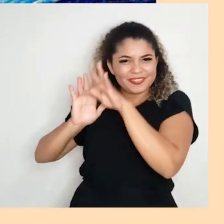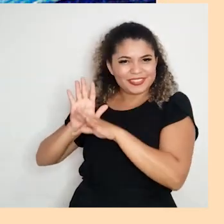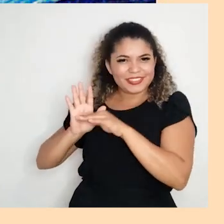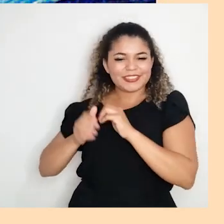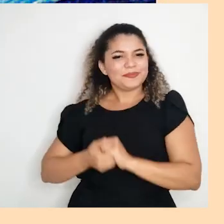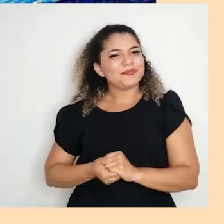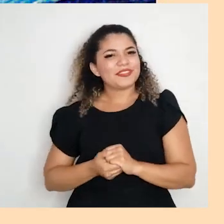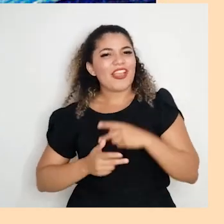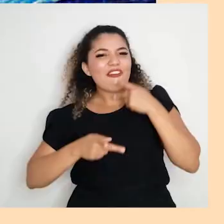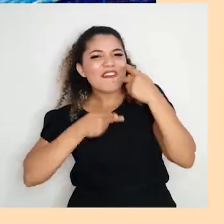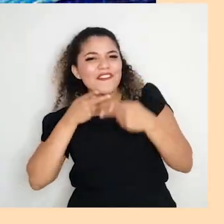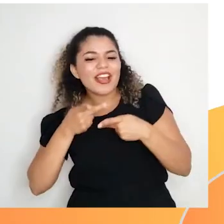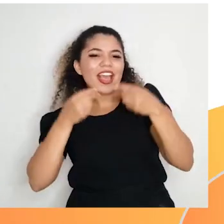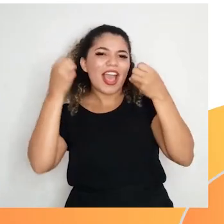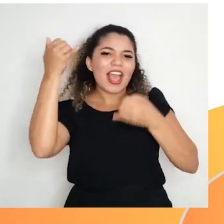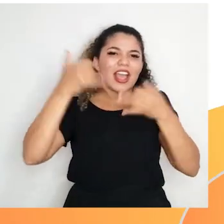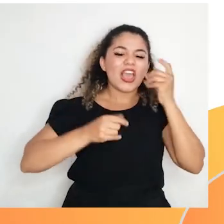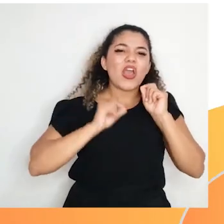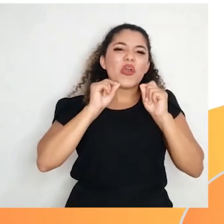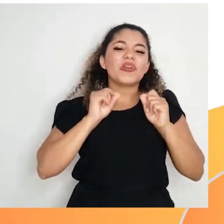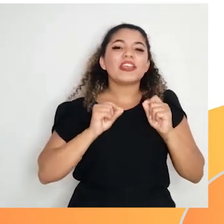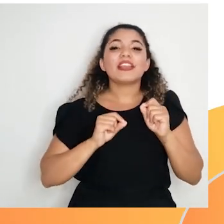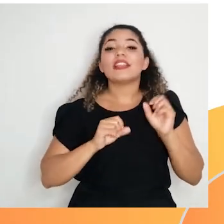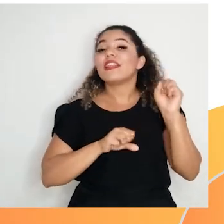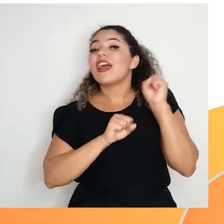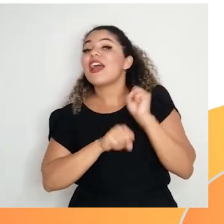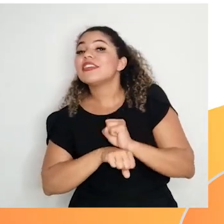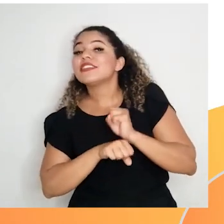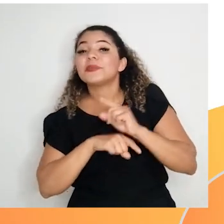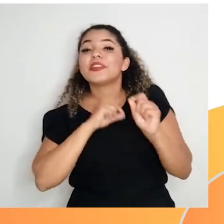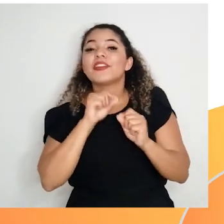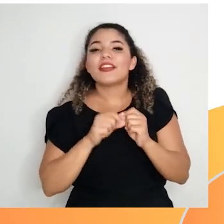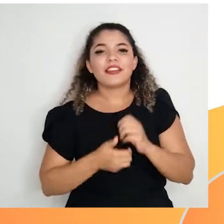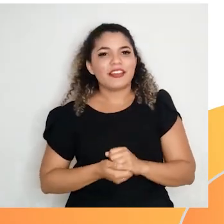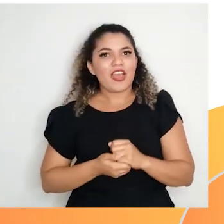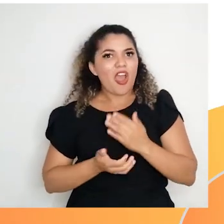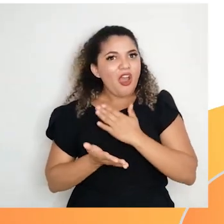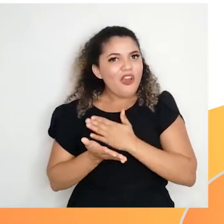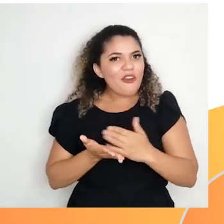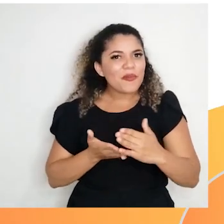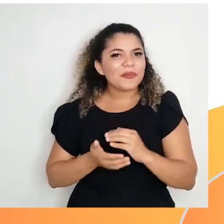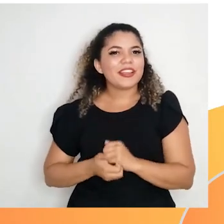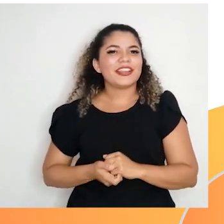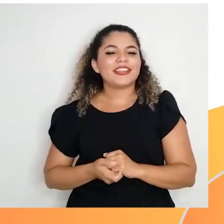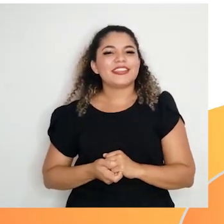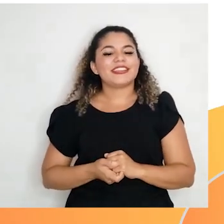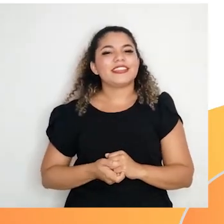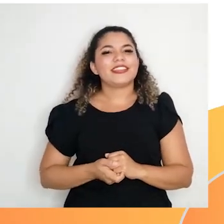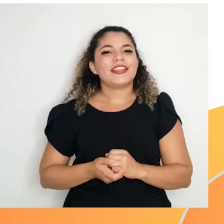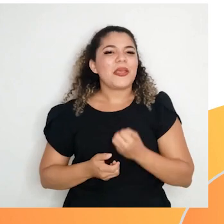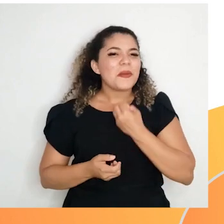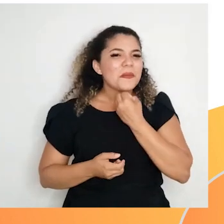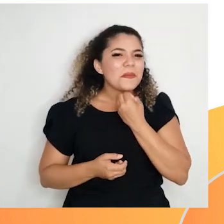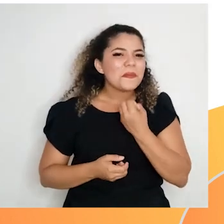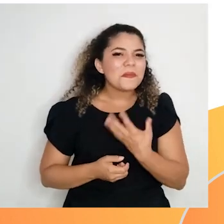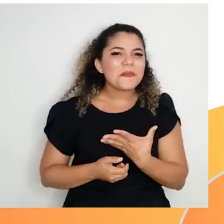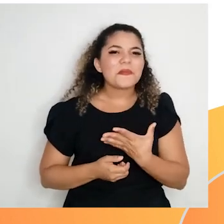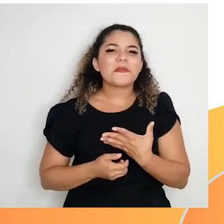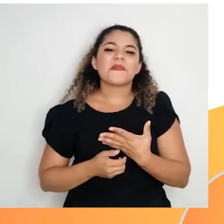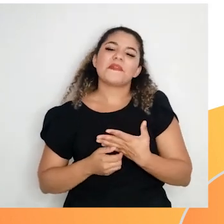texto, citando. O que vocês estão esperando? Mãos à obra e